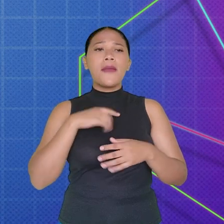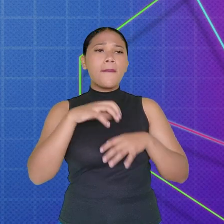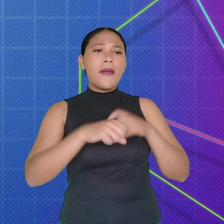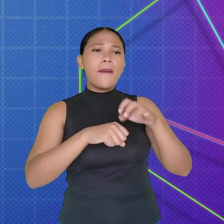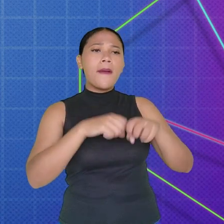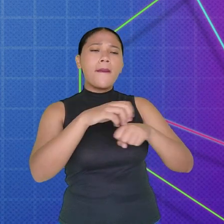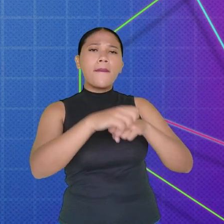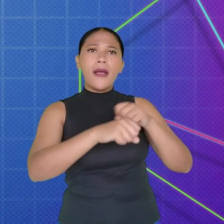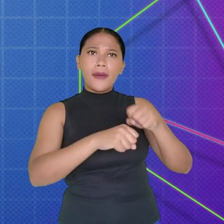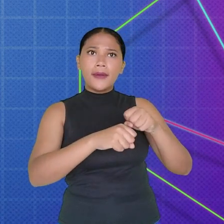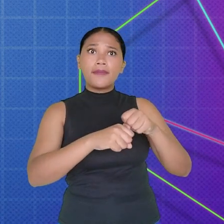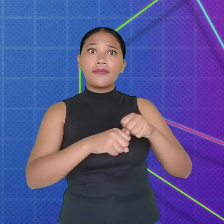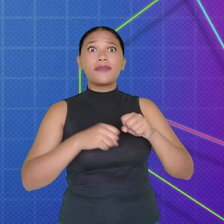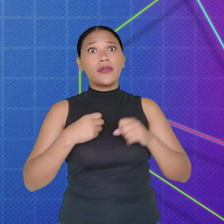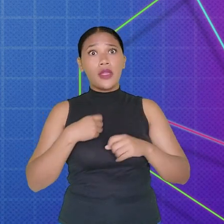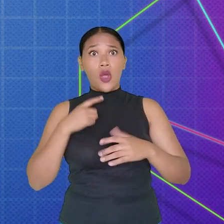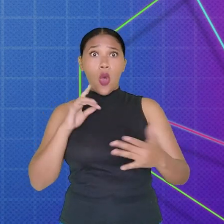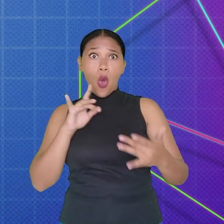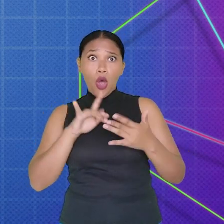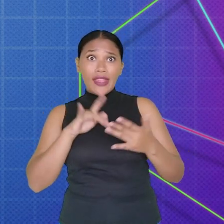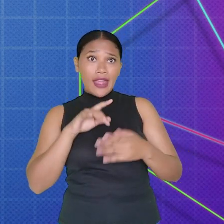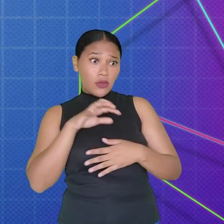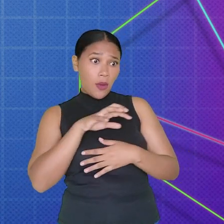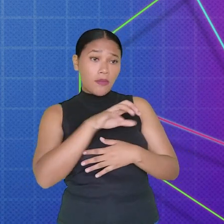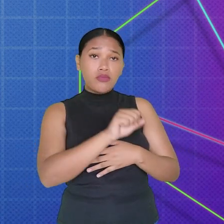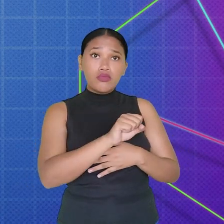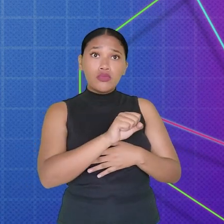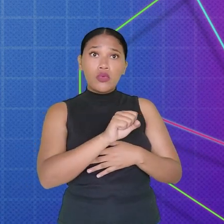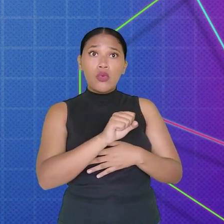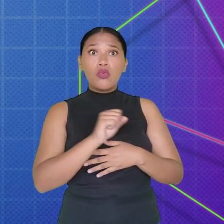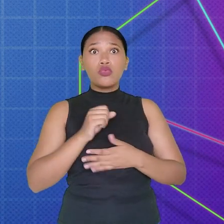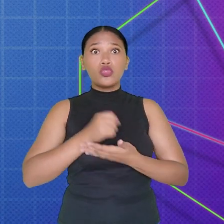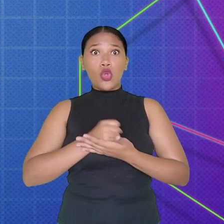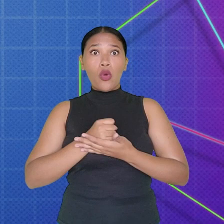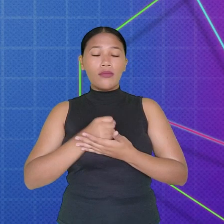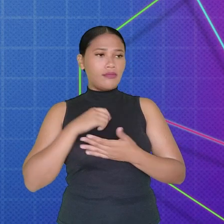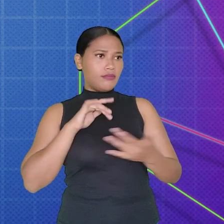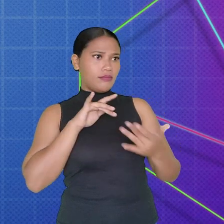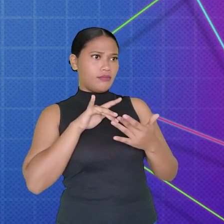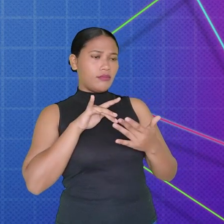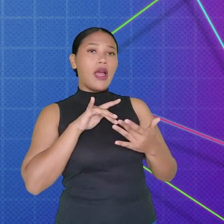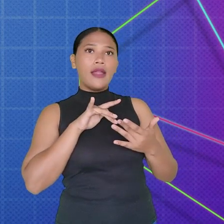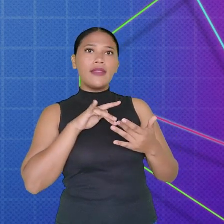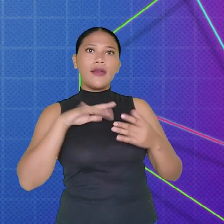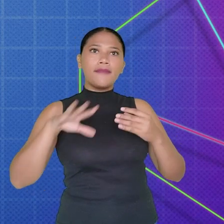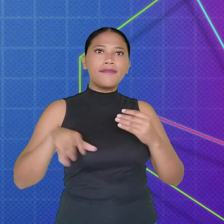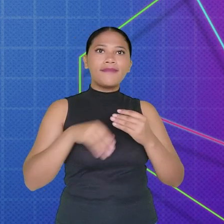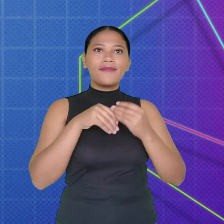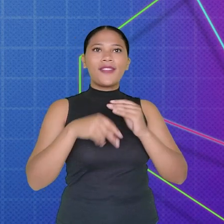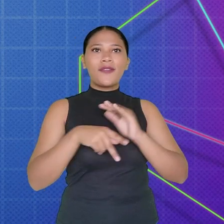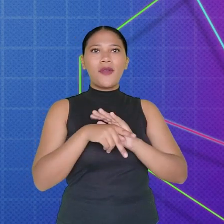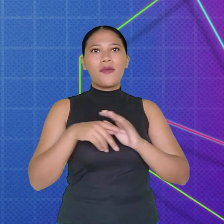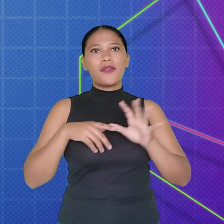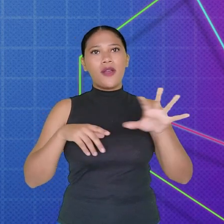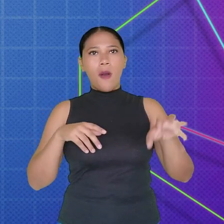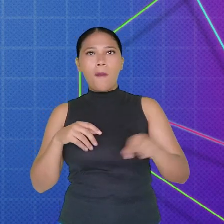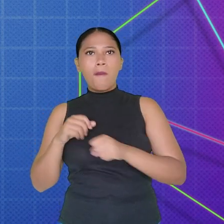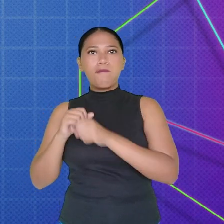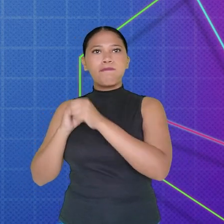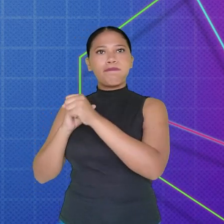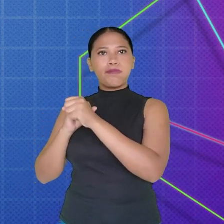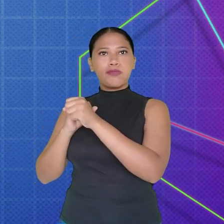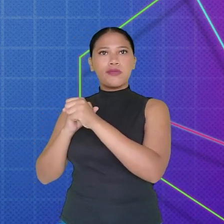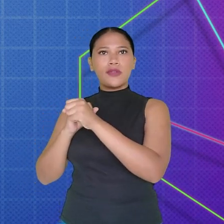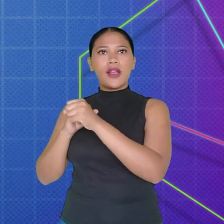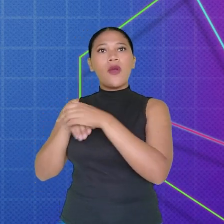precisa coletar itens no jogo e, ao entrar em contato com eles, o jogo detecta a colisão e adiciona o item à coleção do jogador.